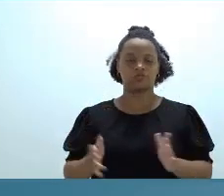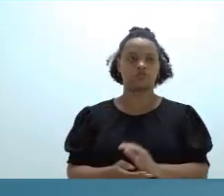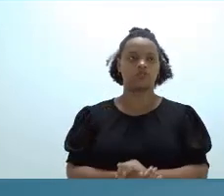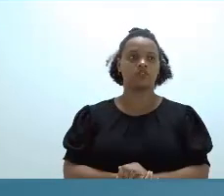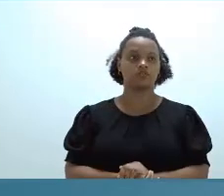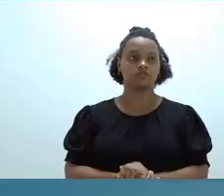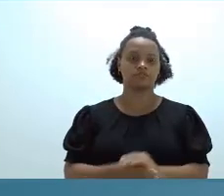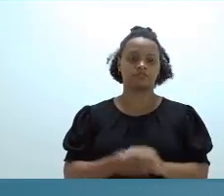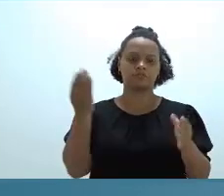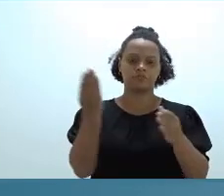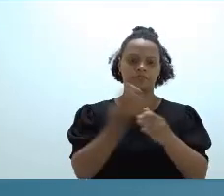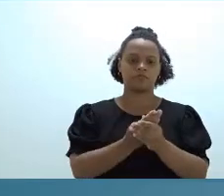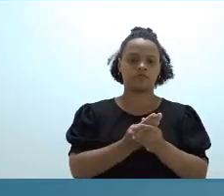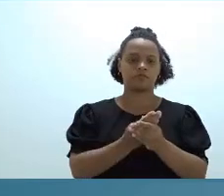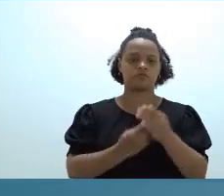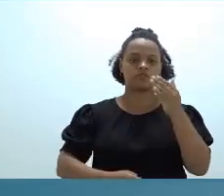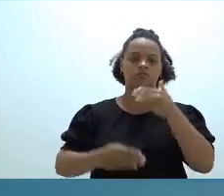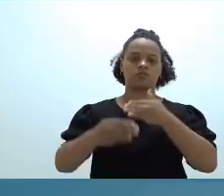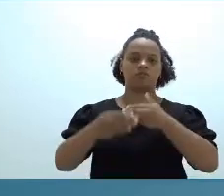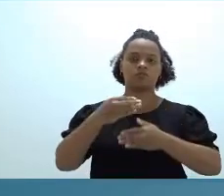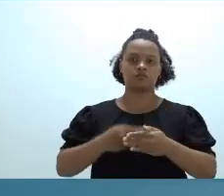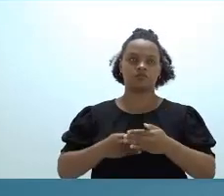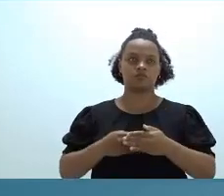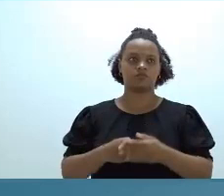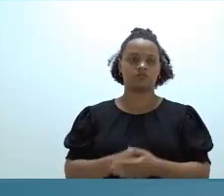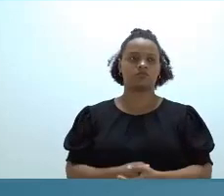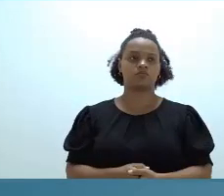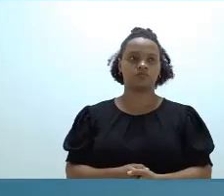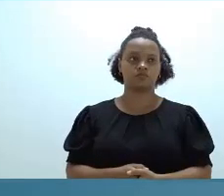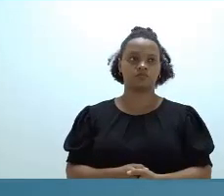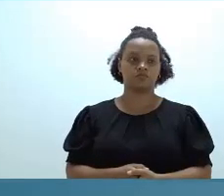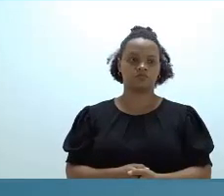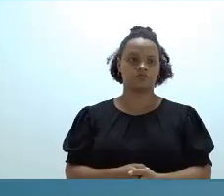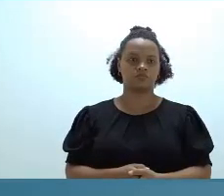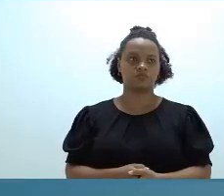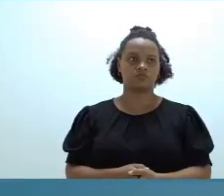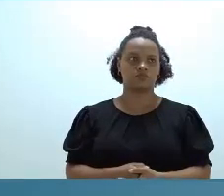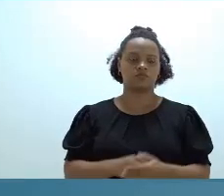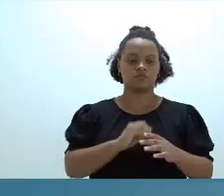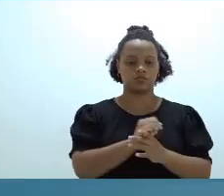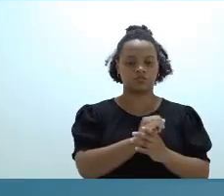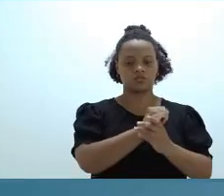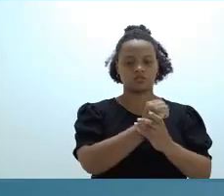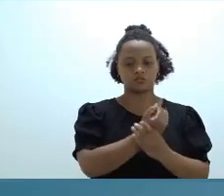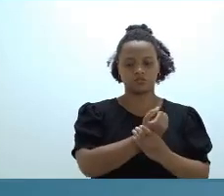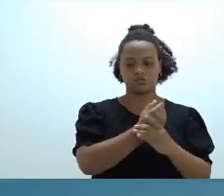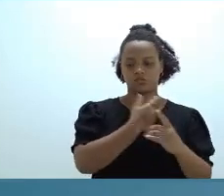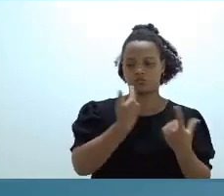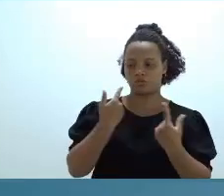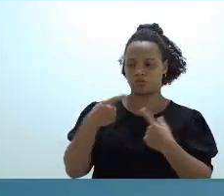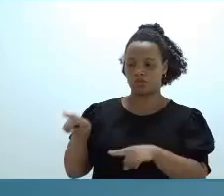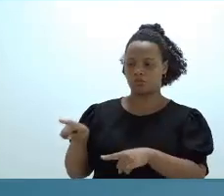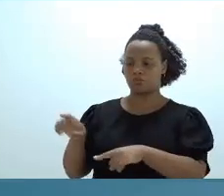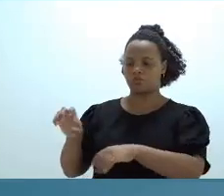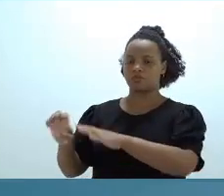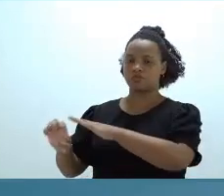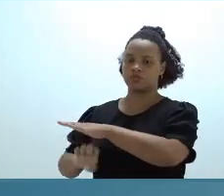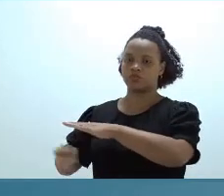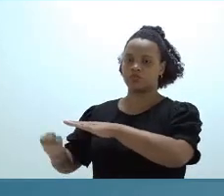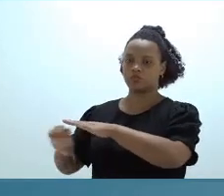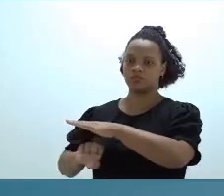ação regressiva proposta pela seguradora contra a